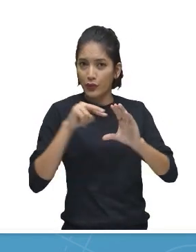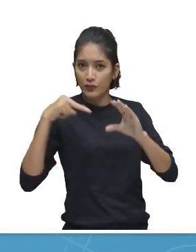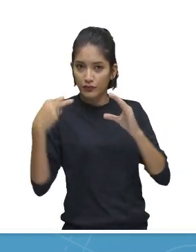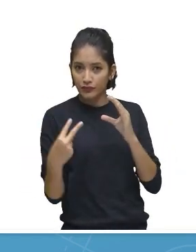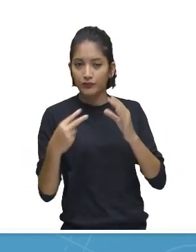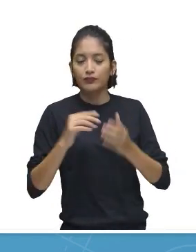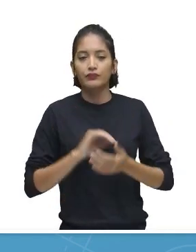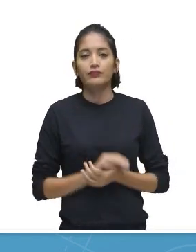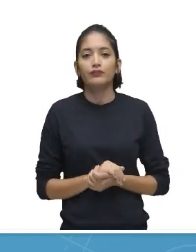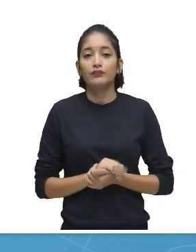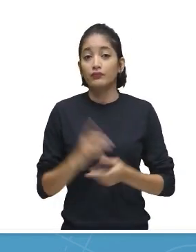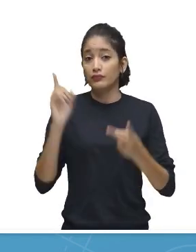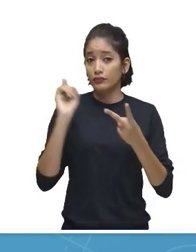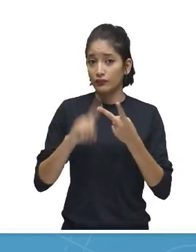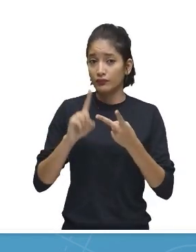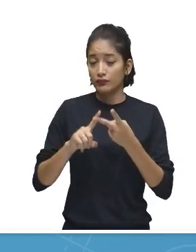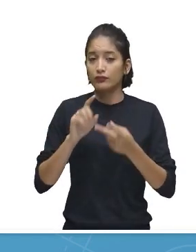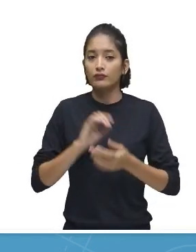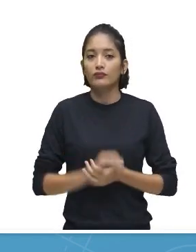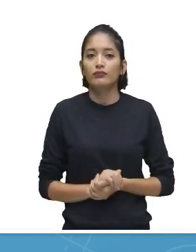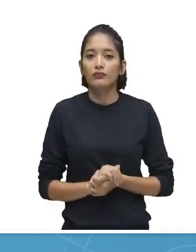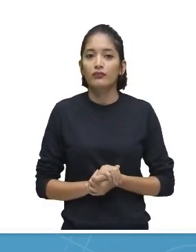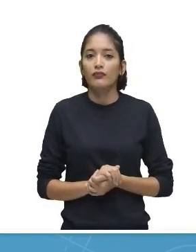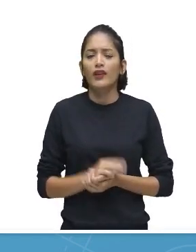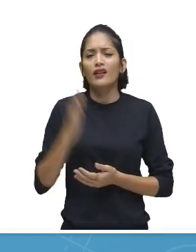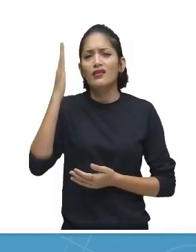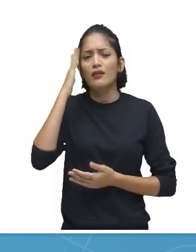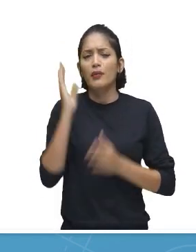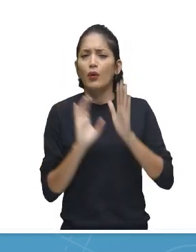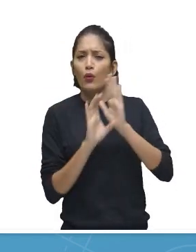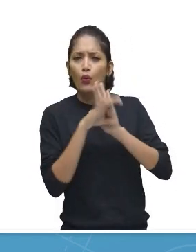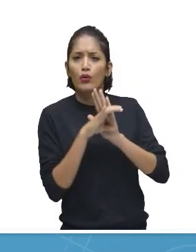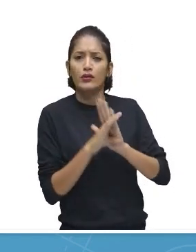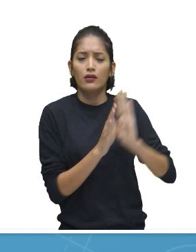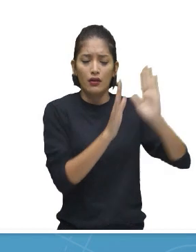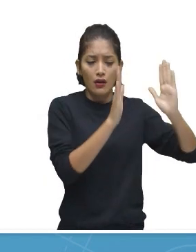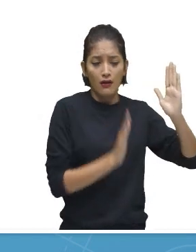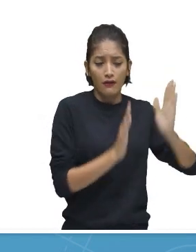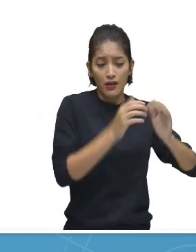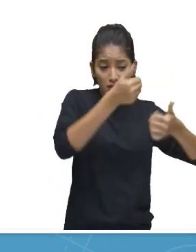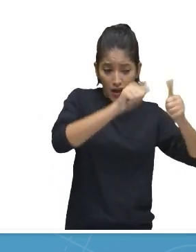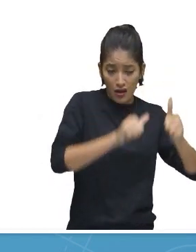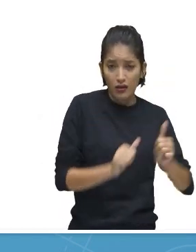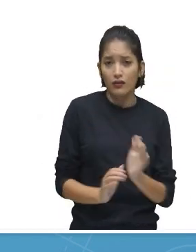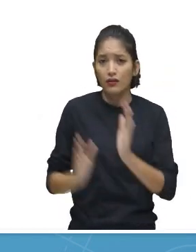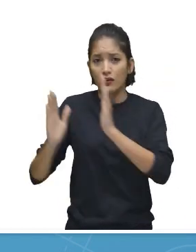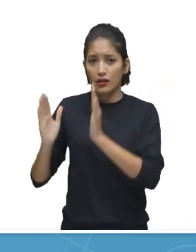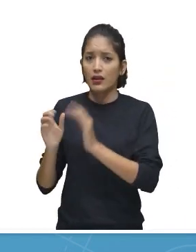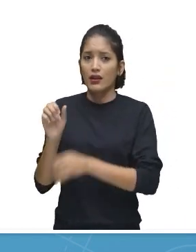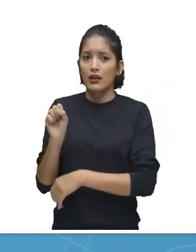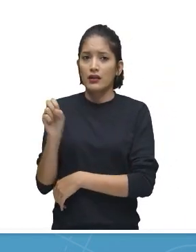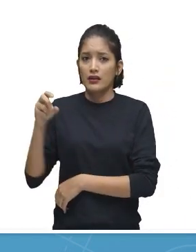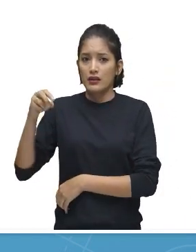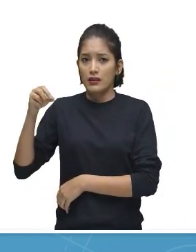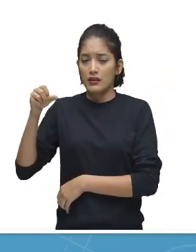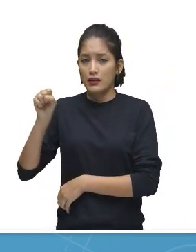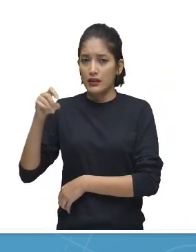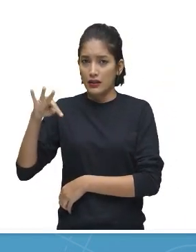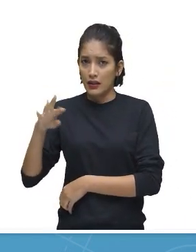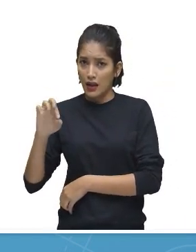cubismo? Segundo, como podemos conceituar a fase analítica e fase sintética do